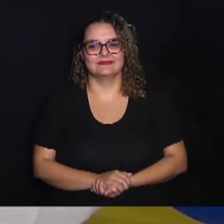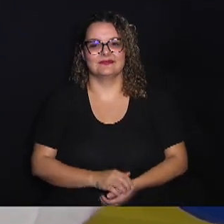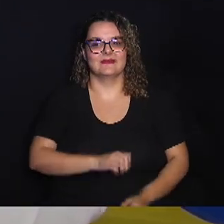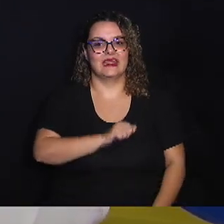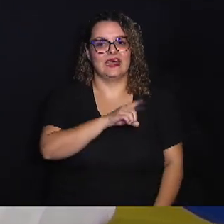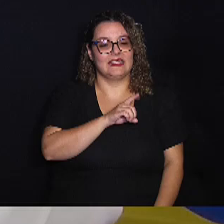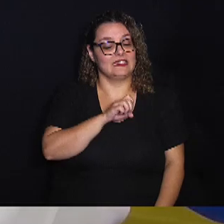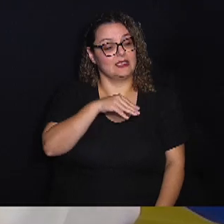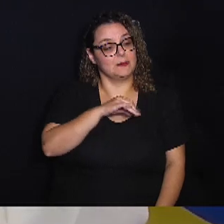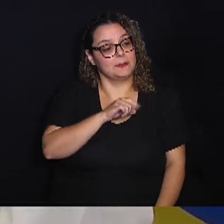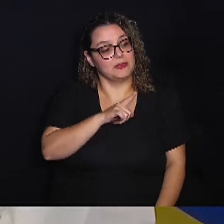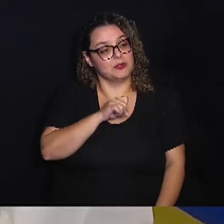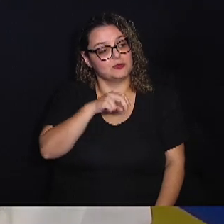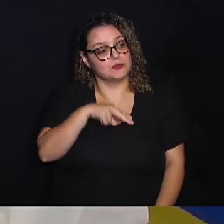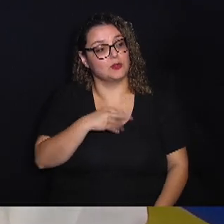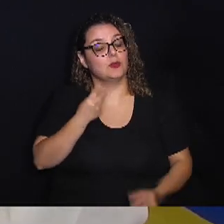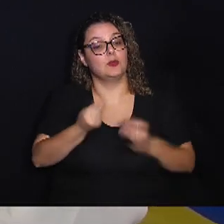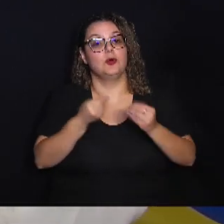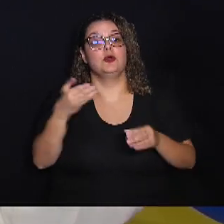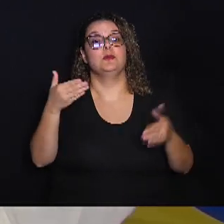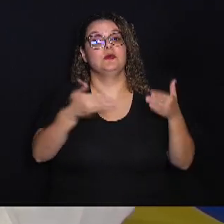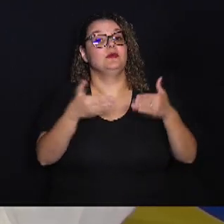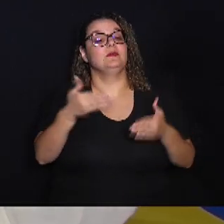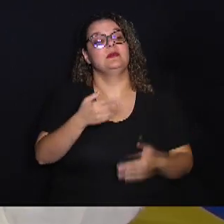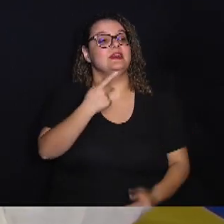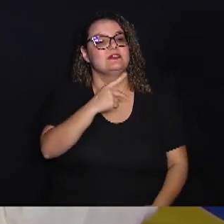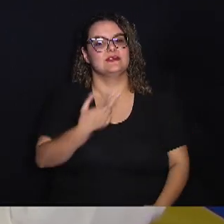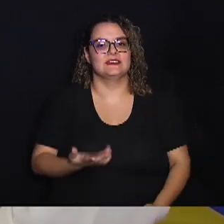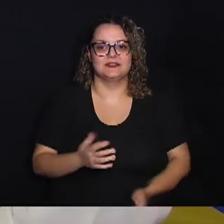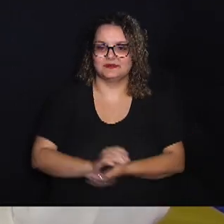Ademilson, como é que está sendo para você frequentar aqui o Centro Cultural Luiz